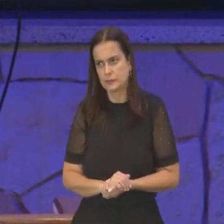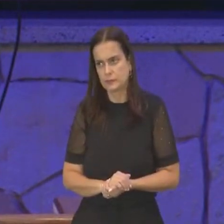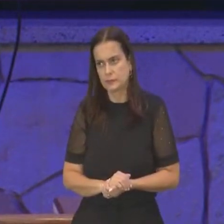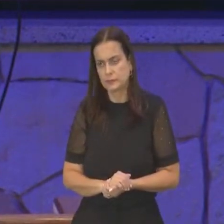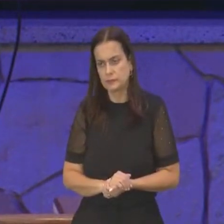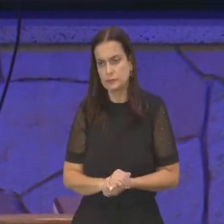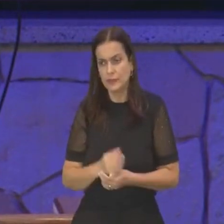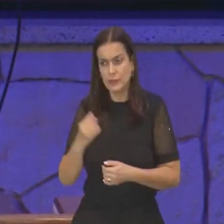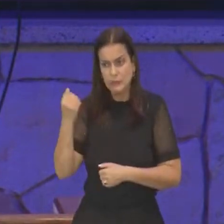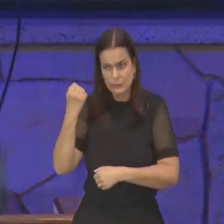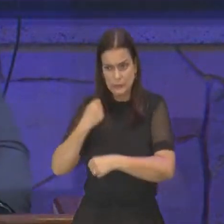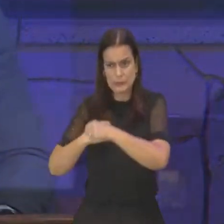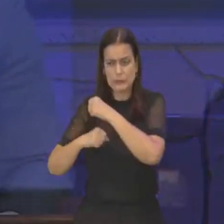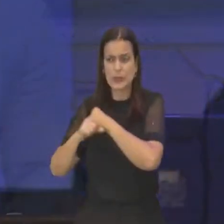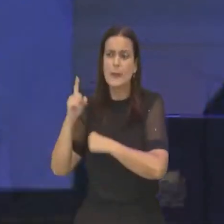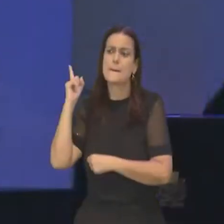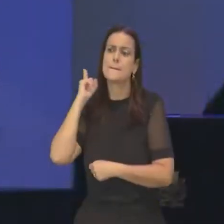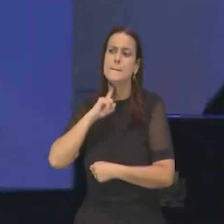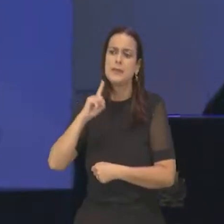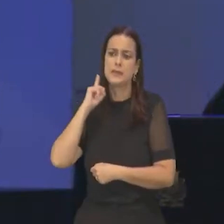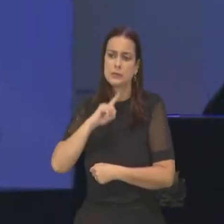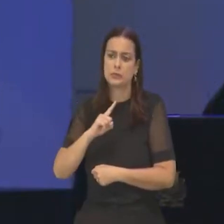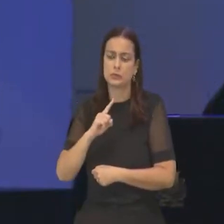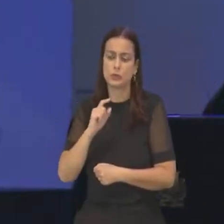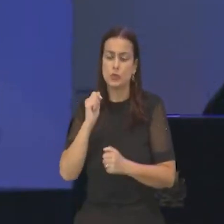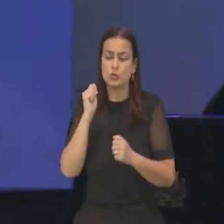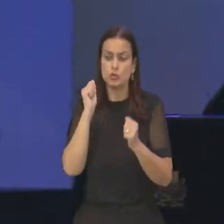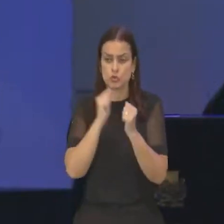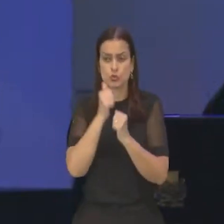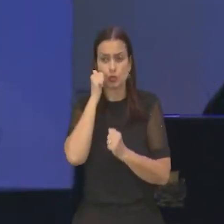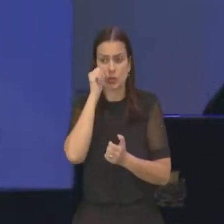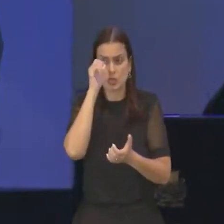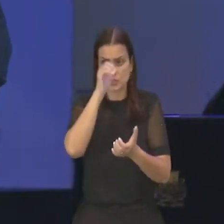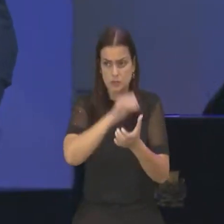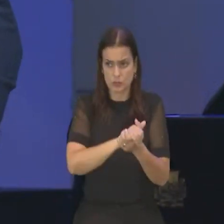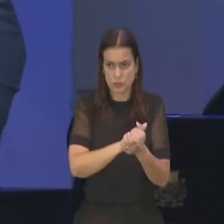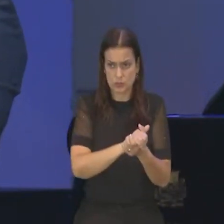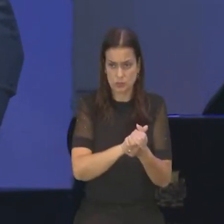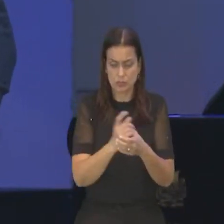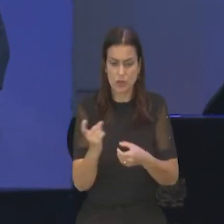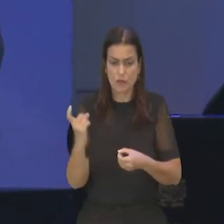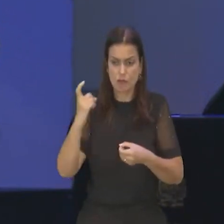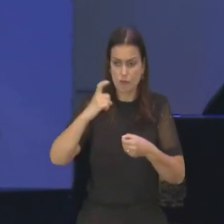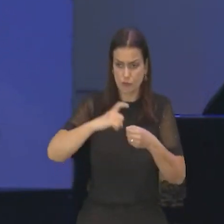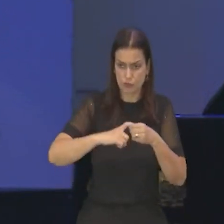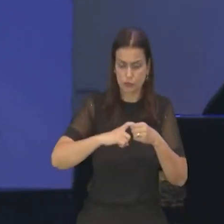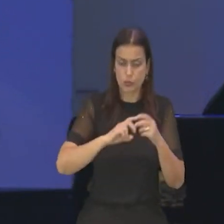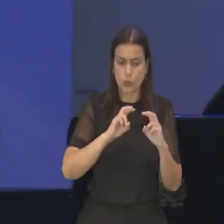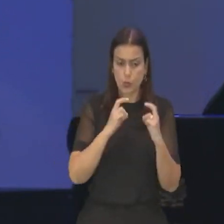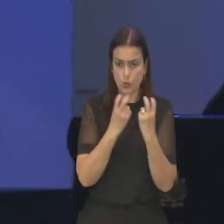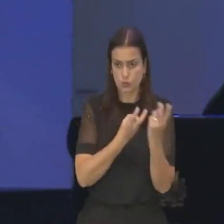Há anos atrás, em Minas Gerais, eu e Tiohane e eu voltávamos do culto da juventude,